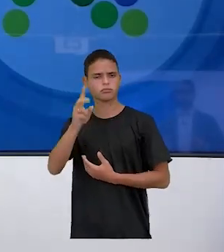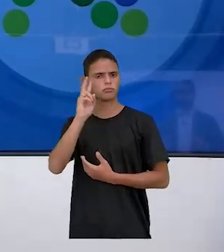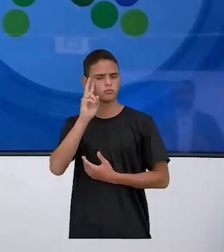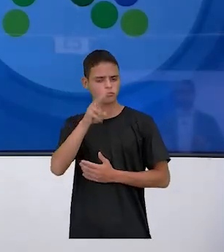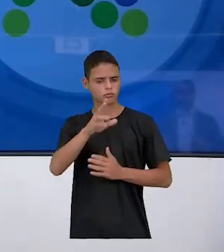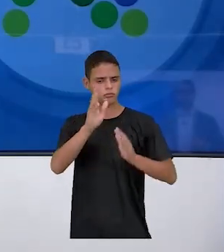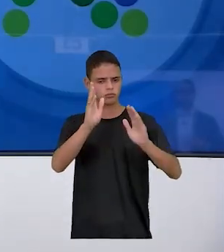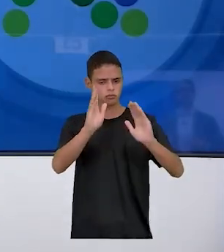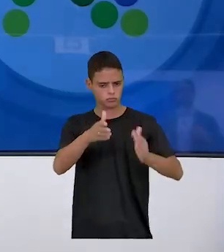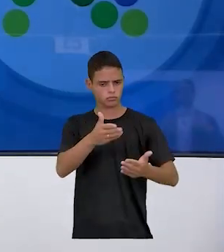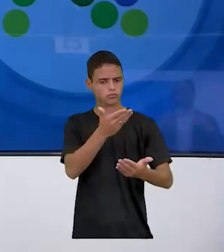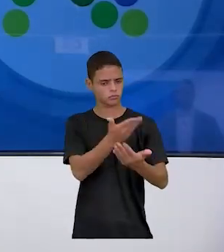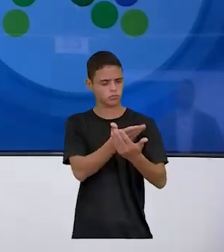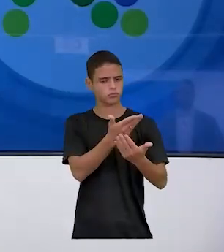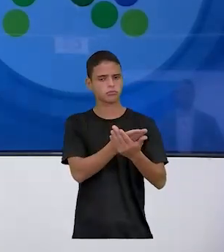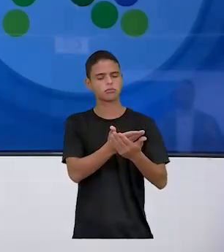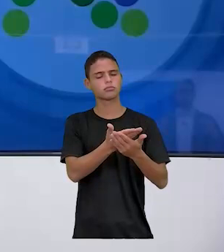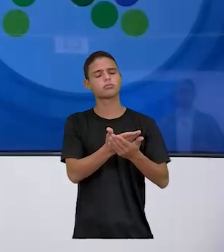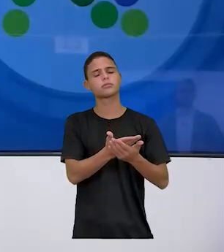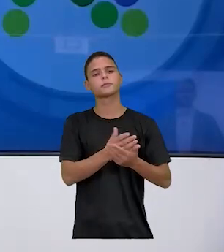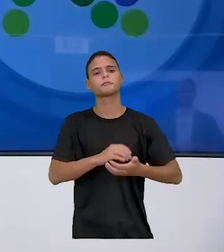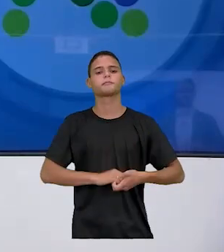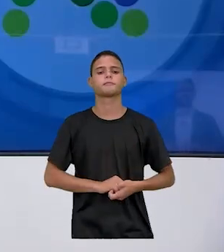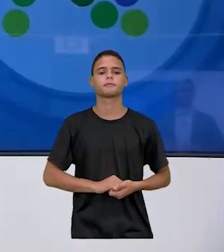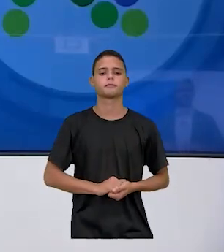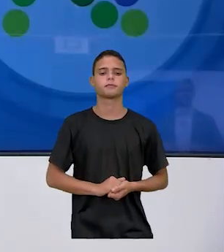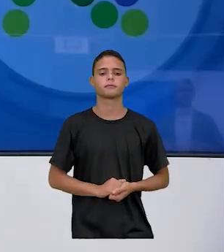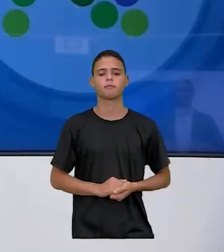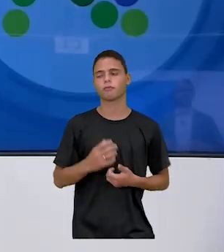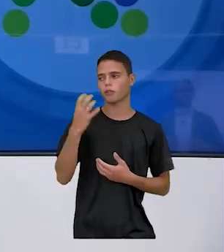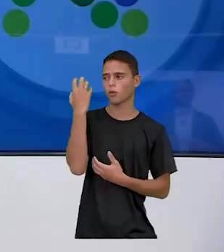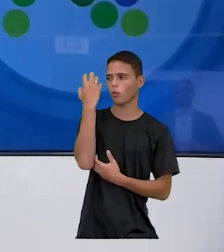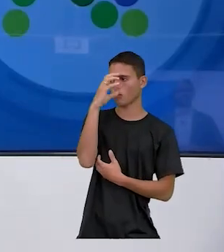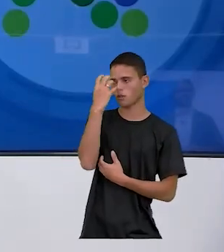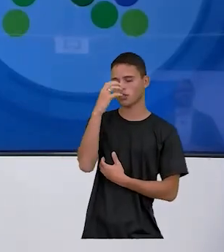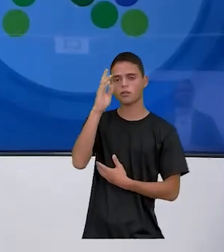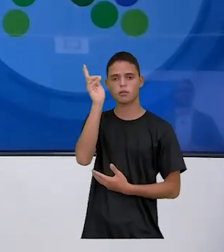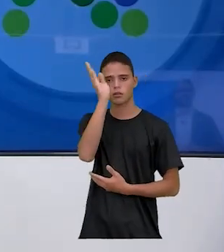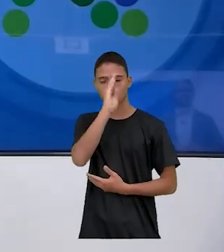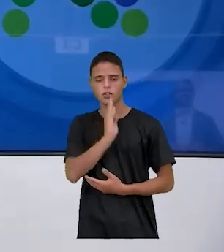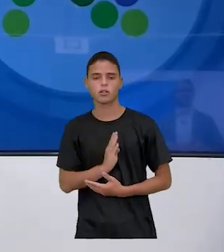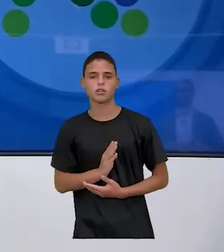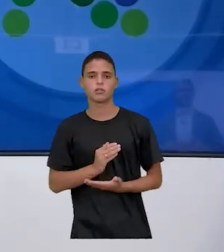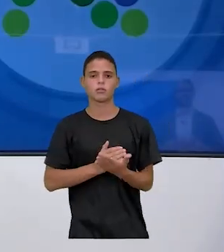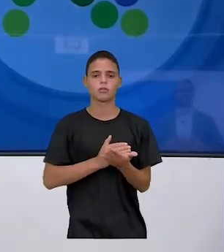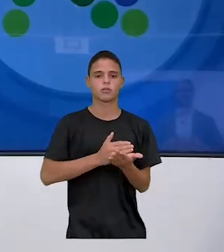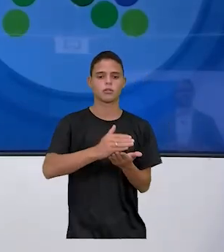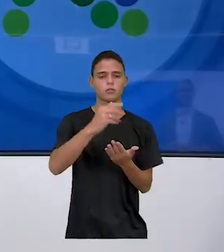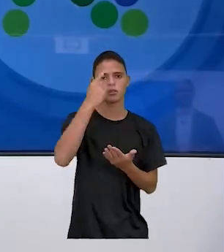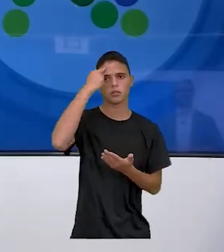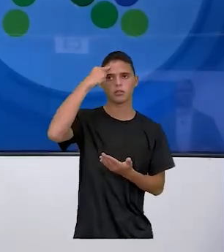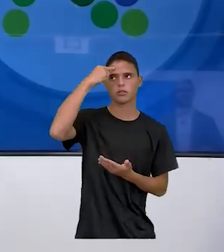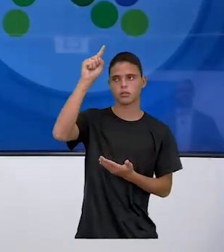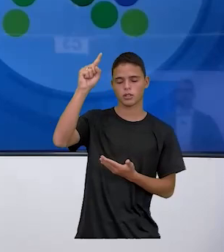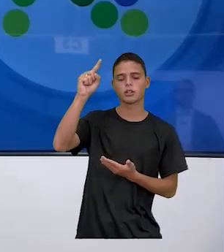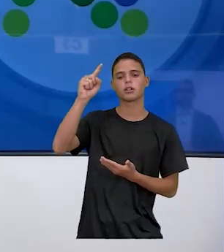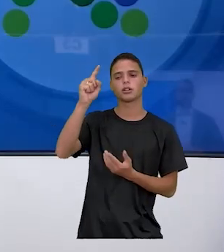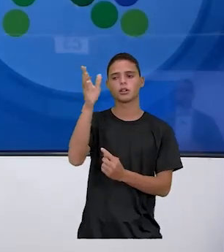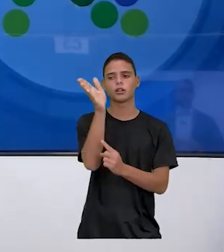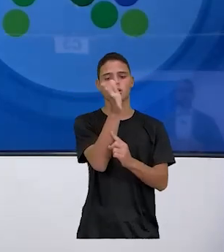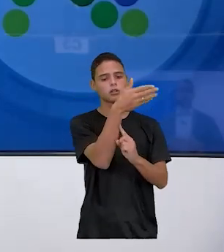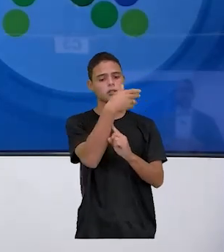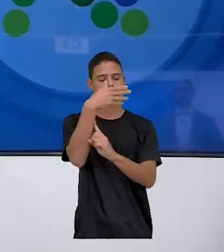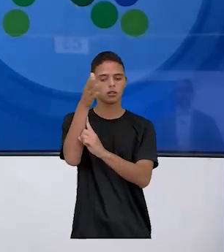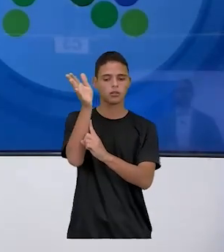respeito disso, senão a gente estuda aqui agora, estamos aqui para isso. O romantismo no Brasil ele começou com essa idealização da pátria, porque o